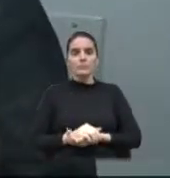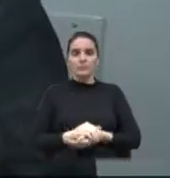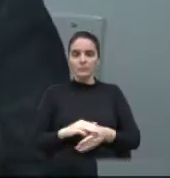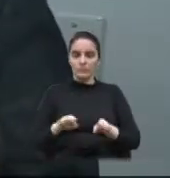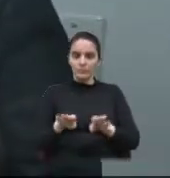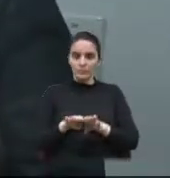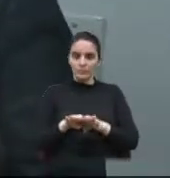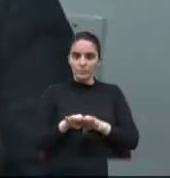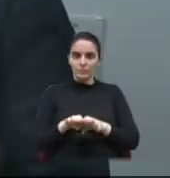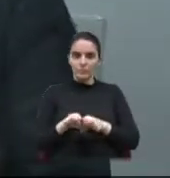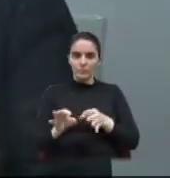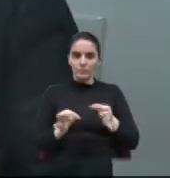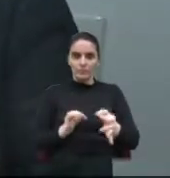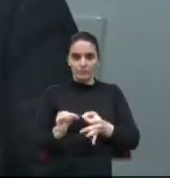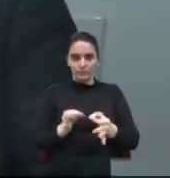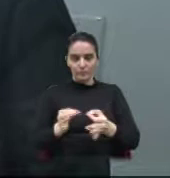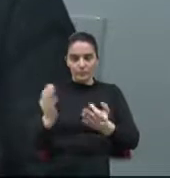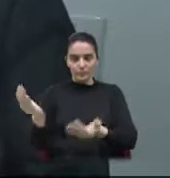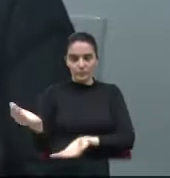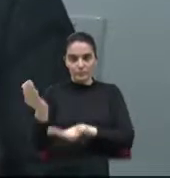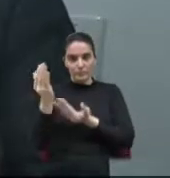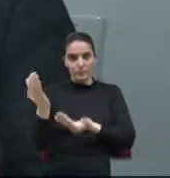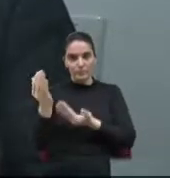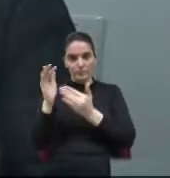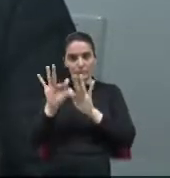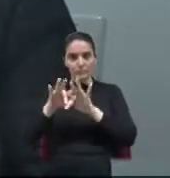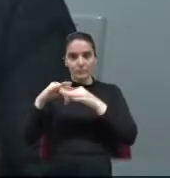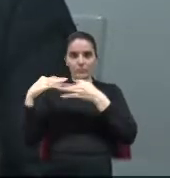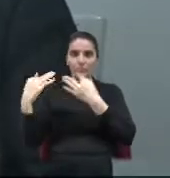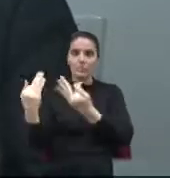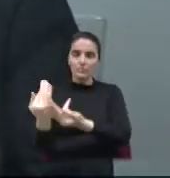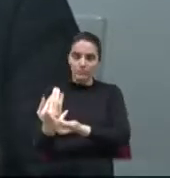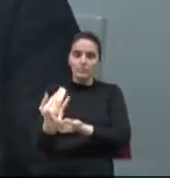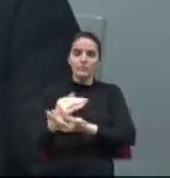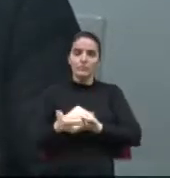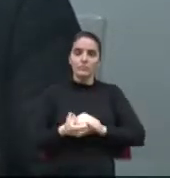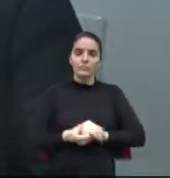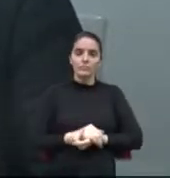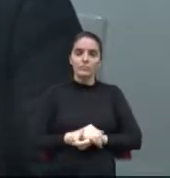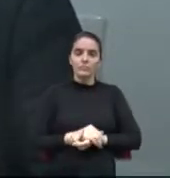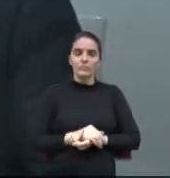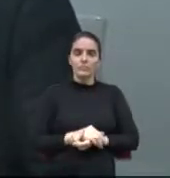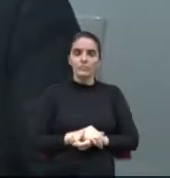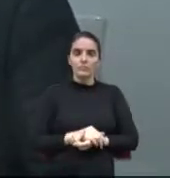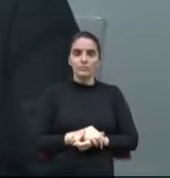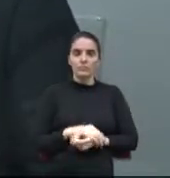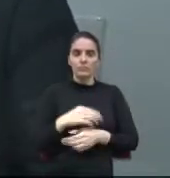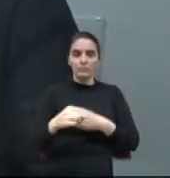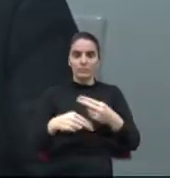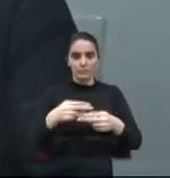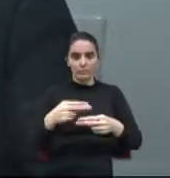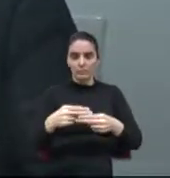seu projeto, homenageando toda a família tradicional da cidade de Limeira. Então, isso vem